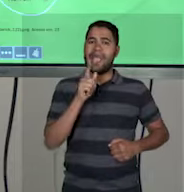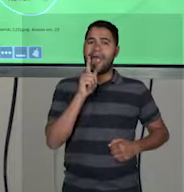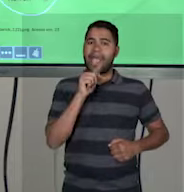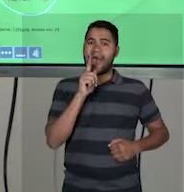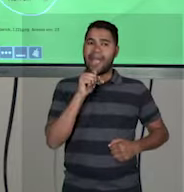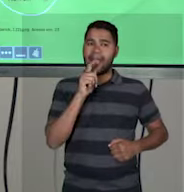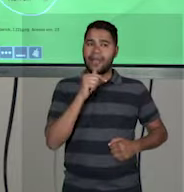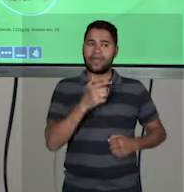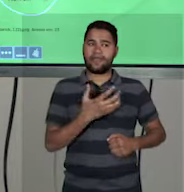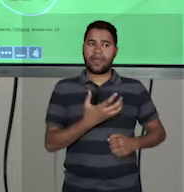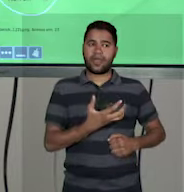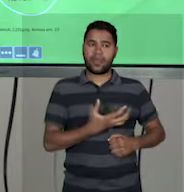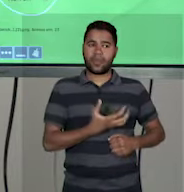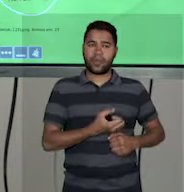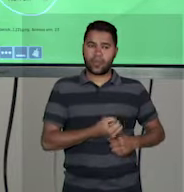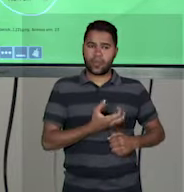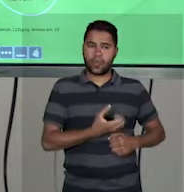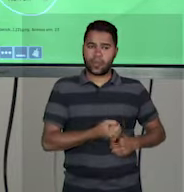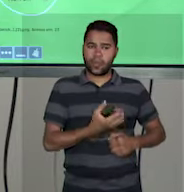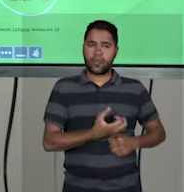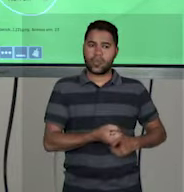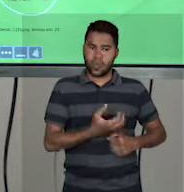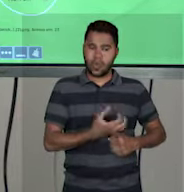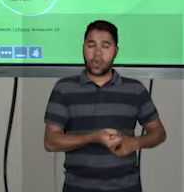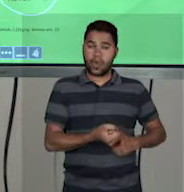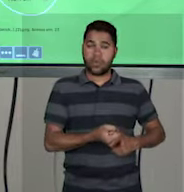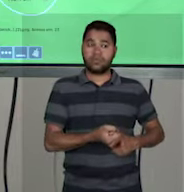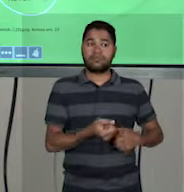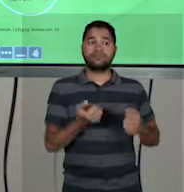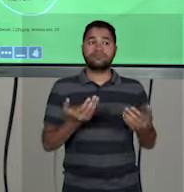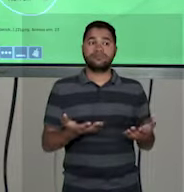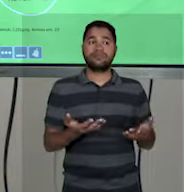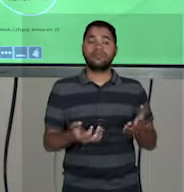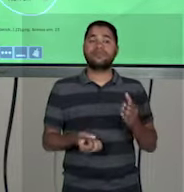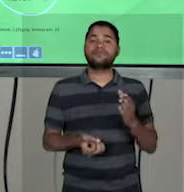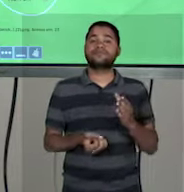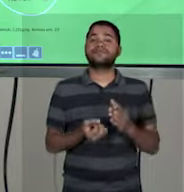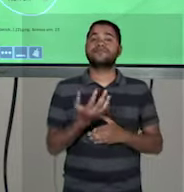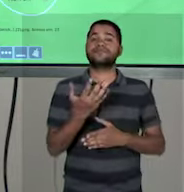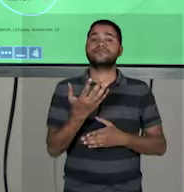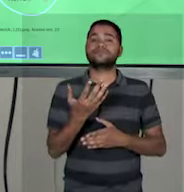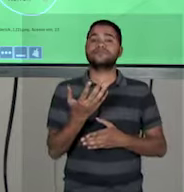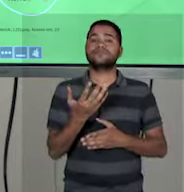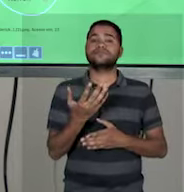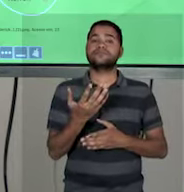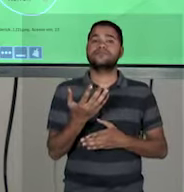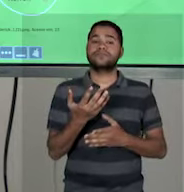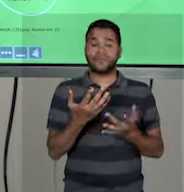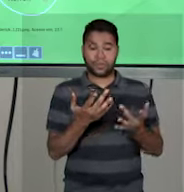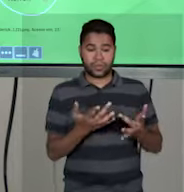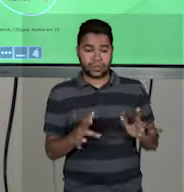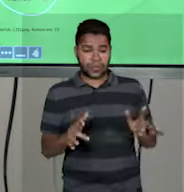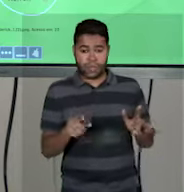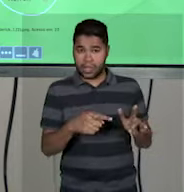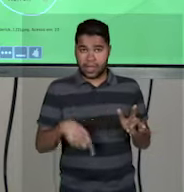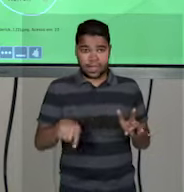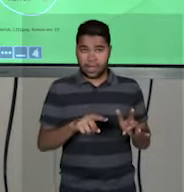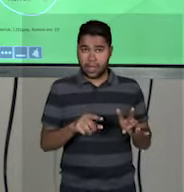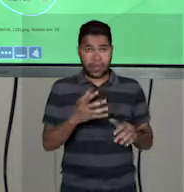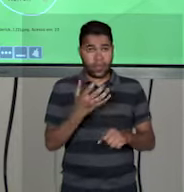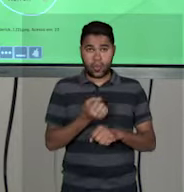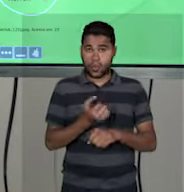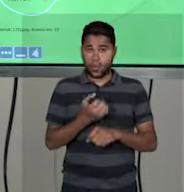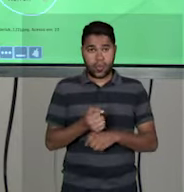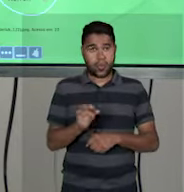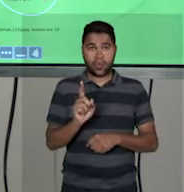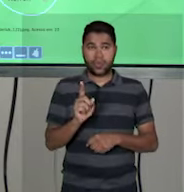em determinado momento e vai formar então com o restante que não vai ser mais absorvido pelo